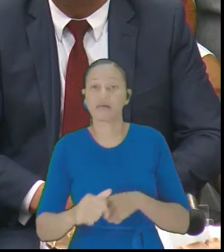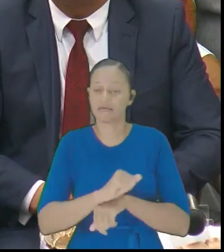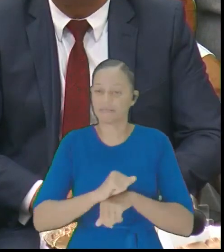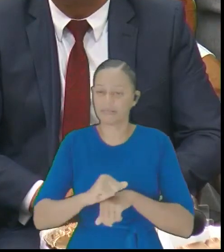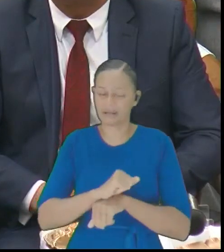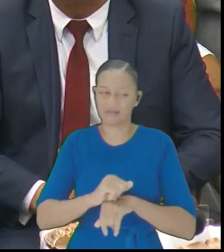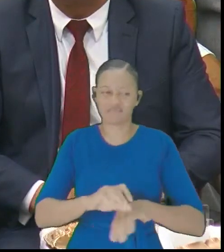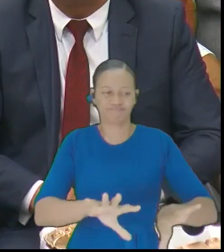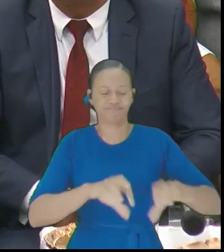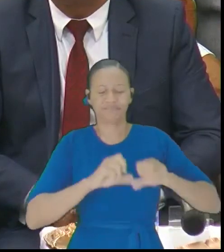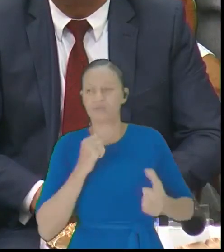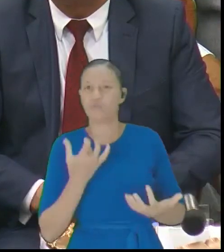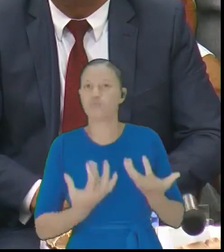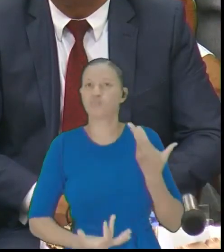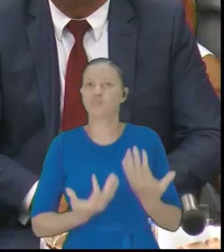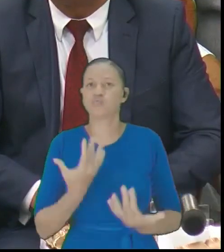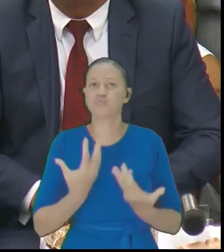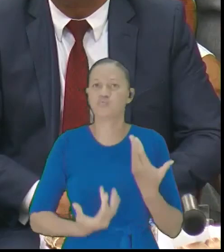junto.